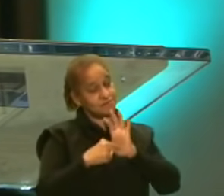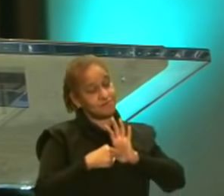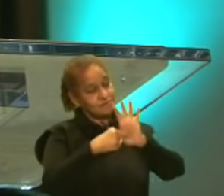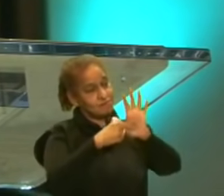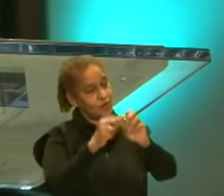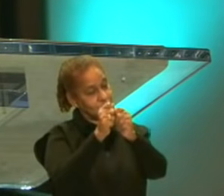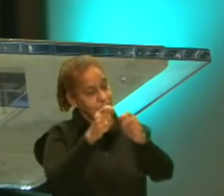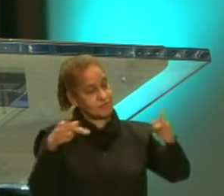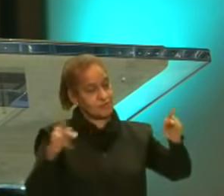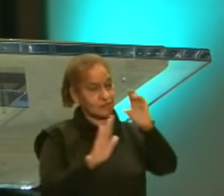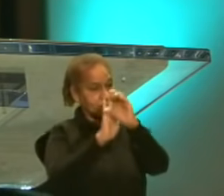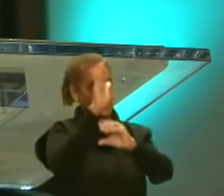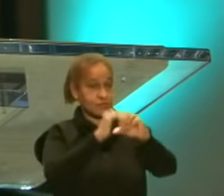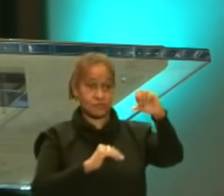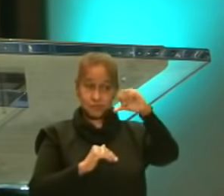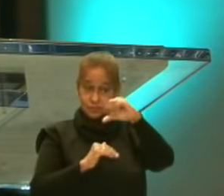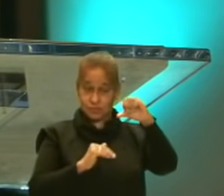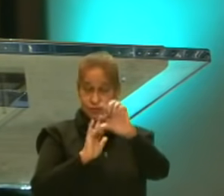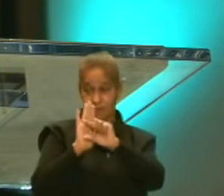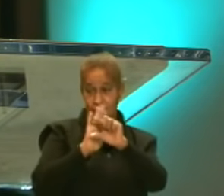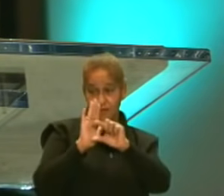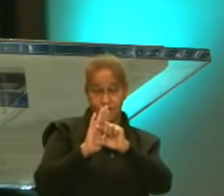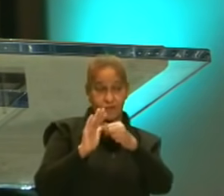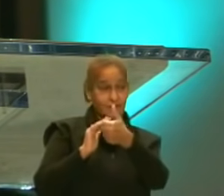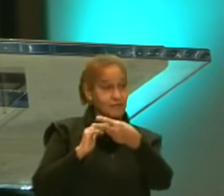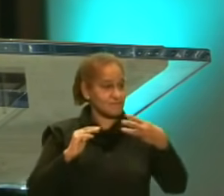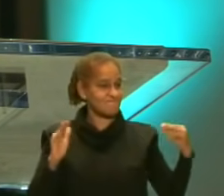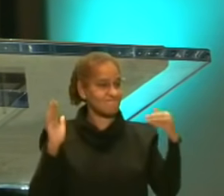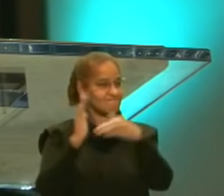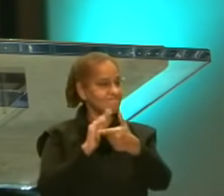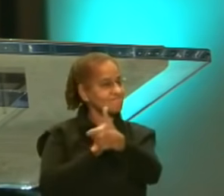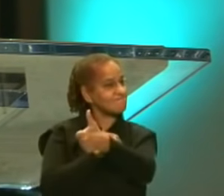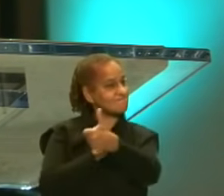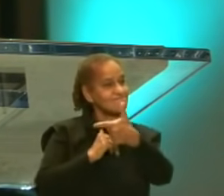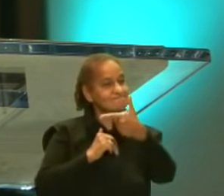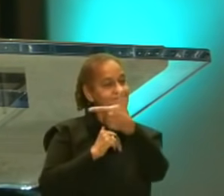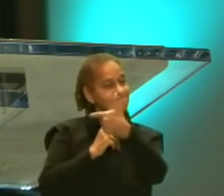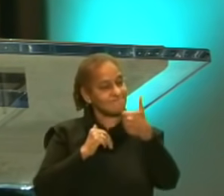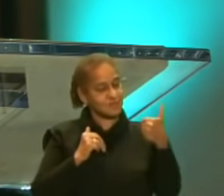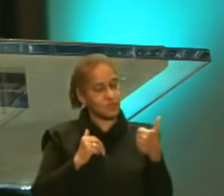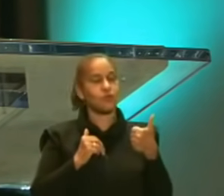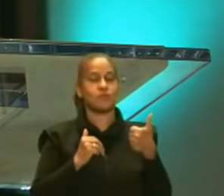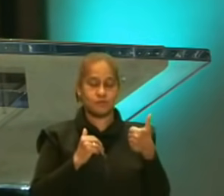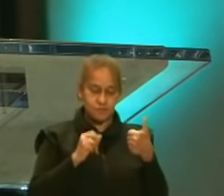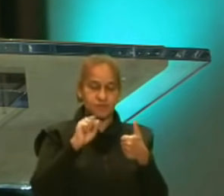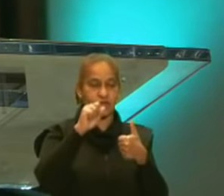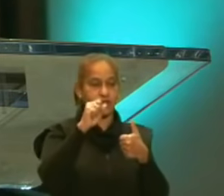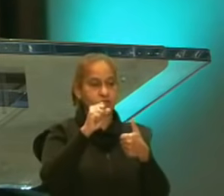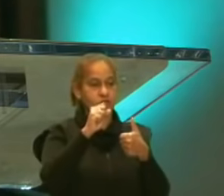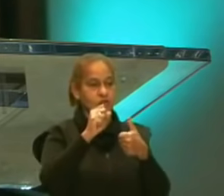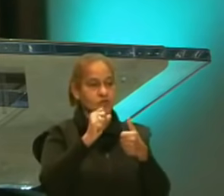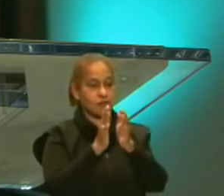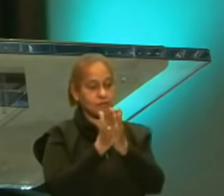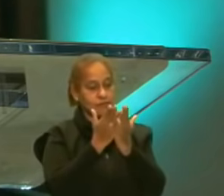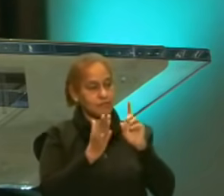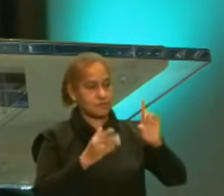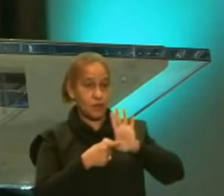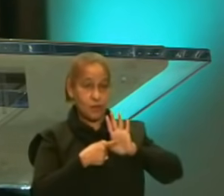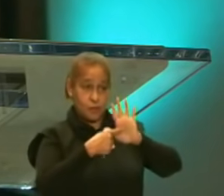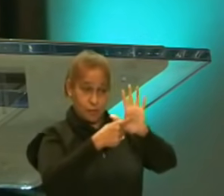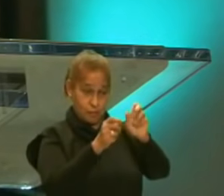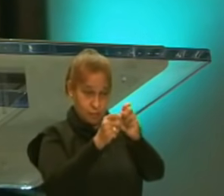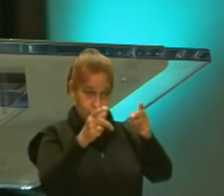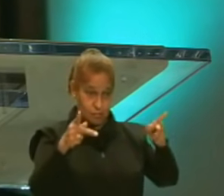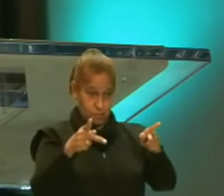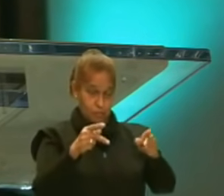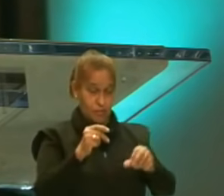no capítulo 9, nos versículos 13 a 21. Onde a palavra do Senhor vai nos dizer assim,